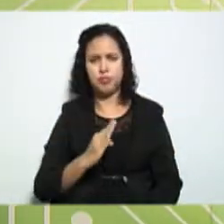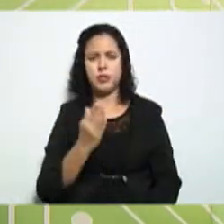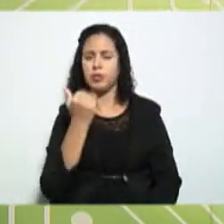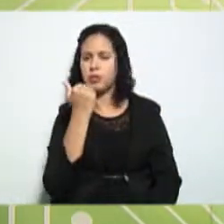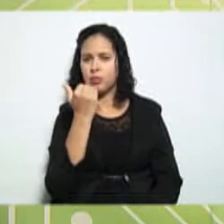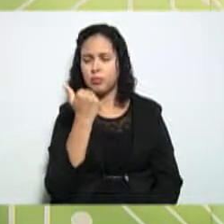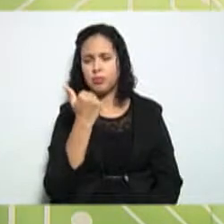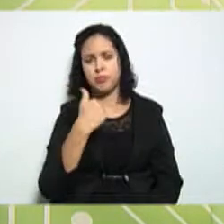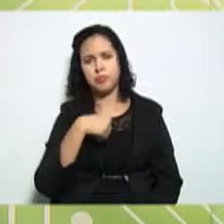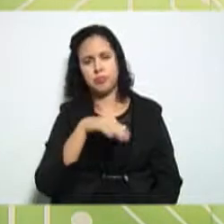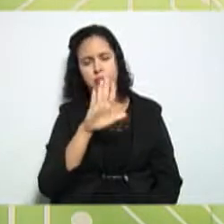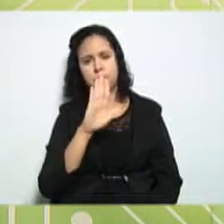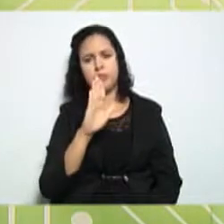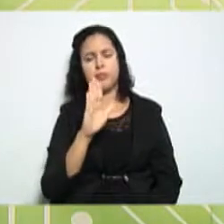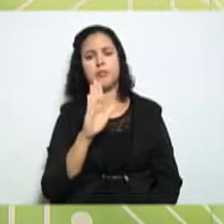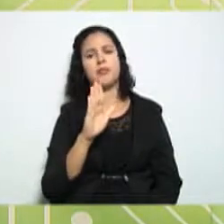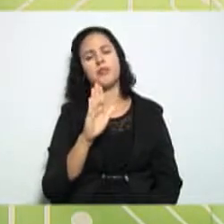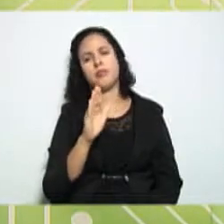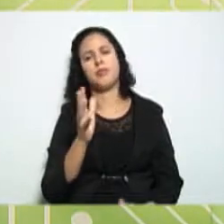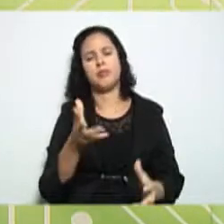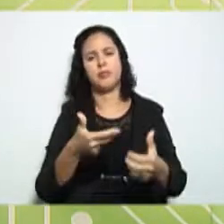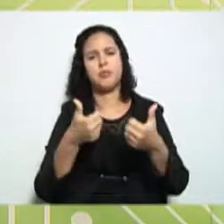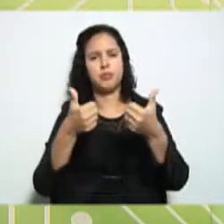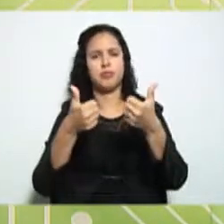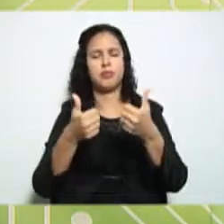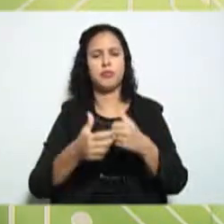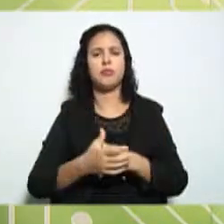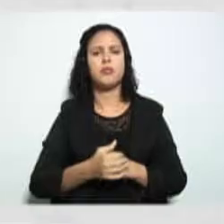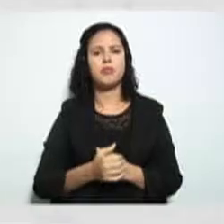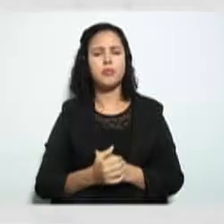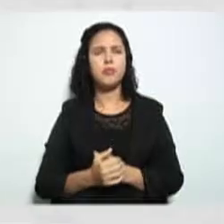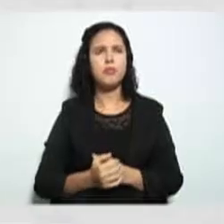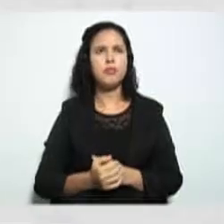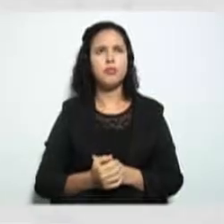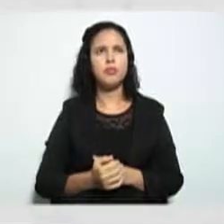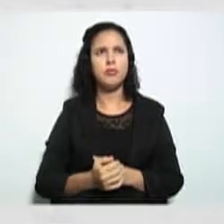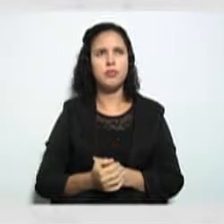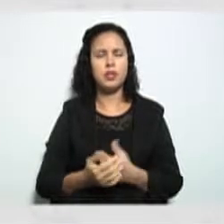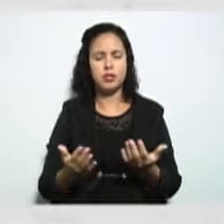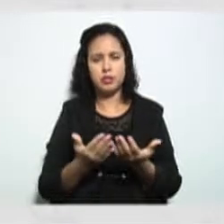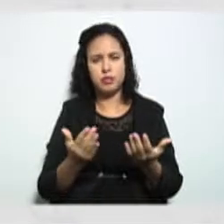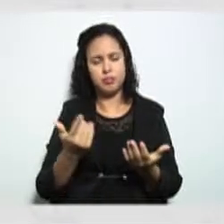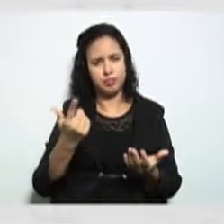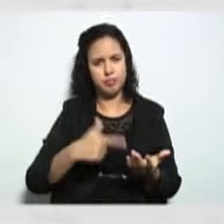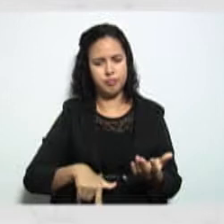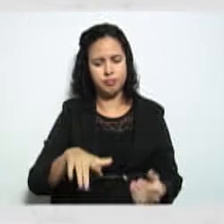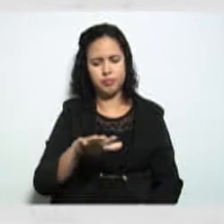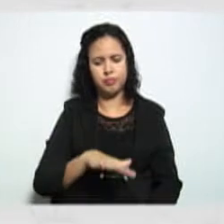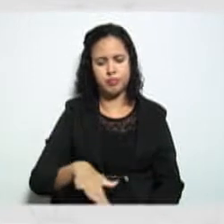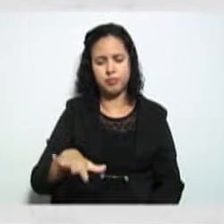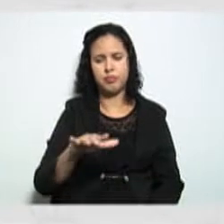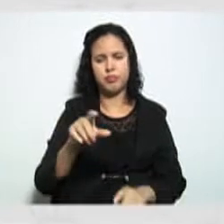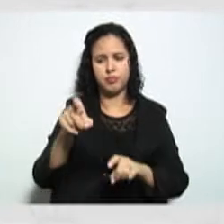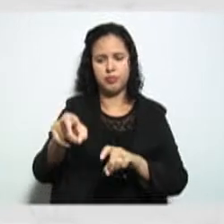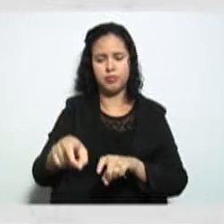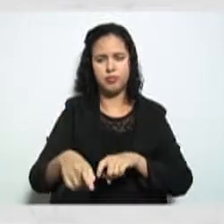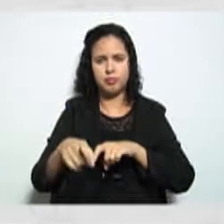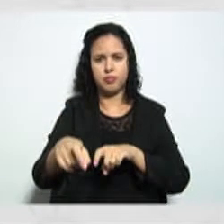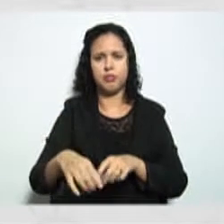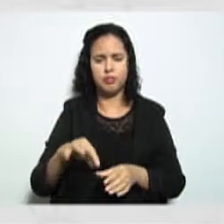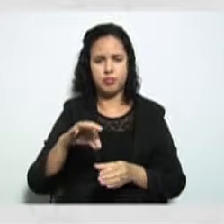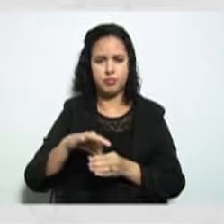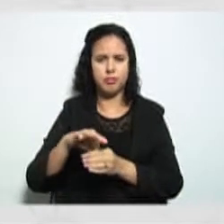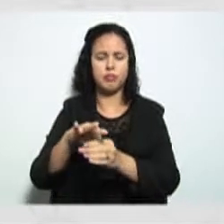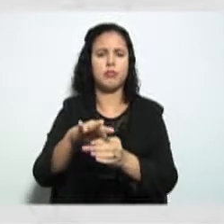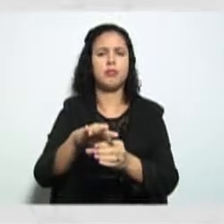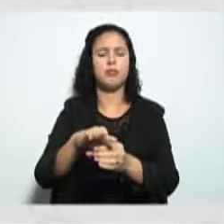qualidade a um preço mais acessível. Vamos falar um pouquinho mais sobre o ramo agropecuário. A gente vai ver que as cooperativas garantem aos produtores